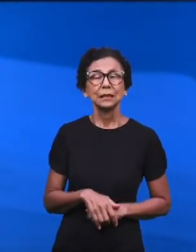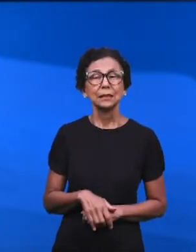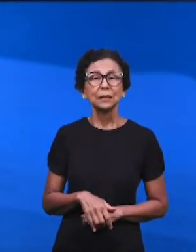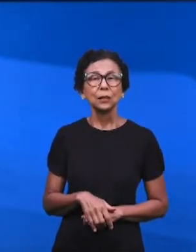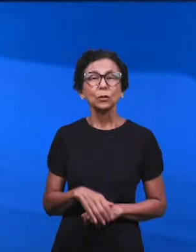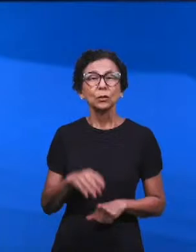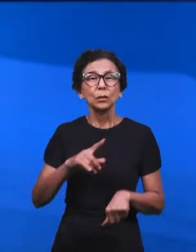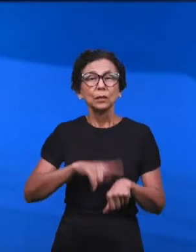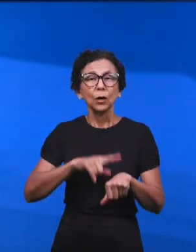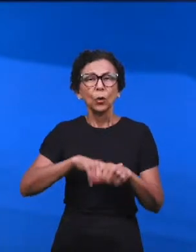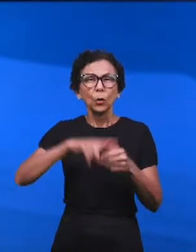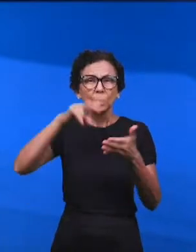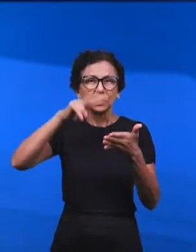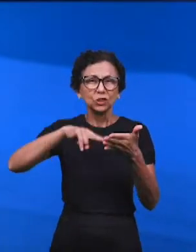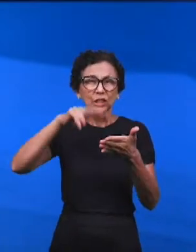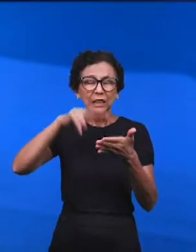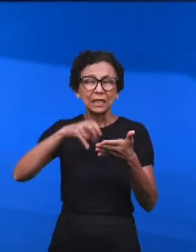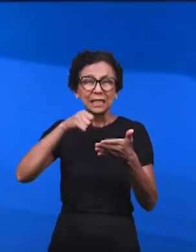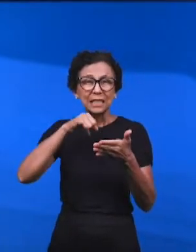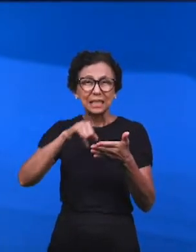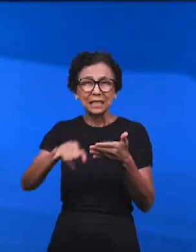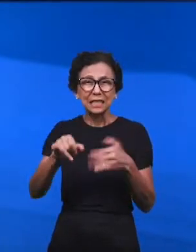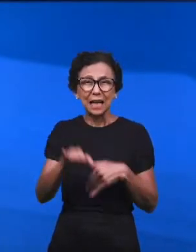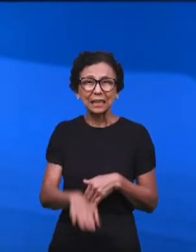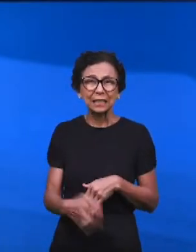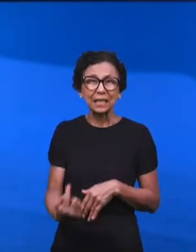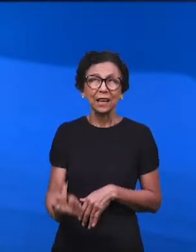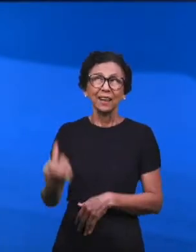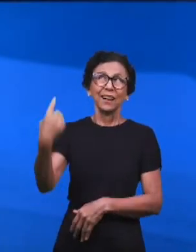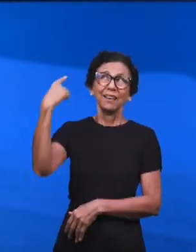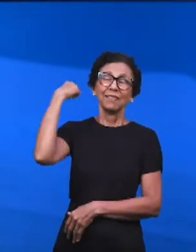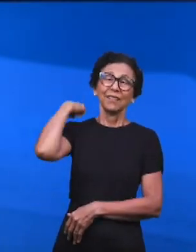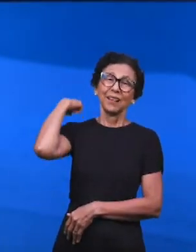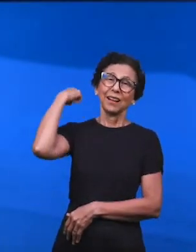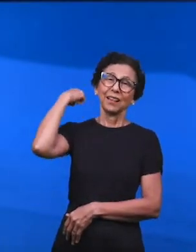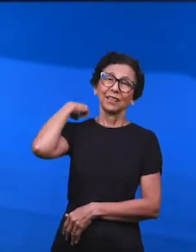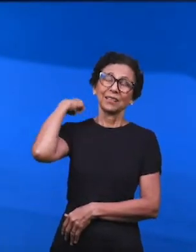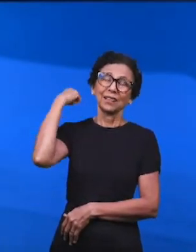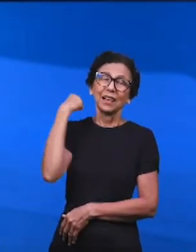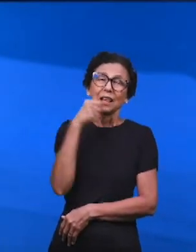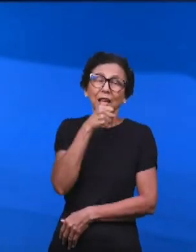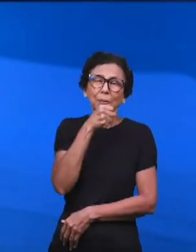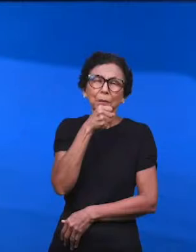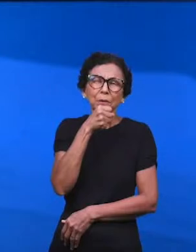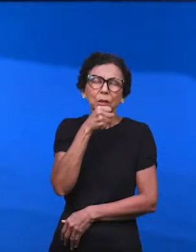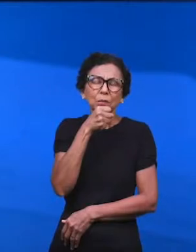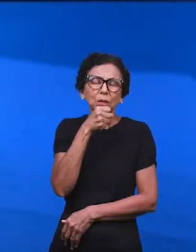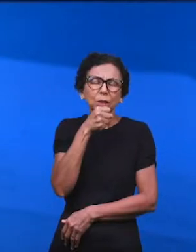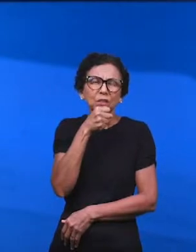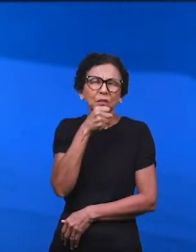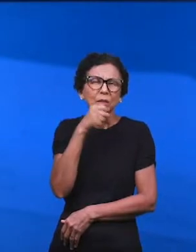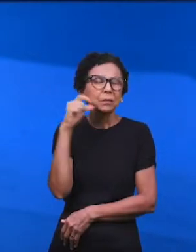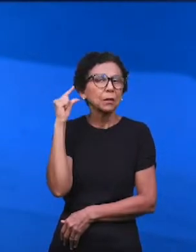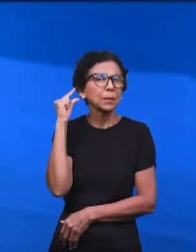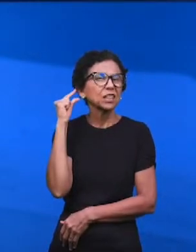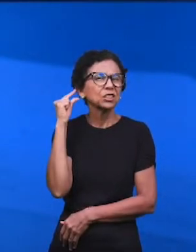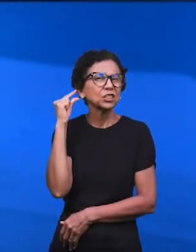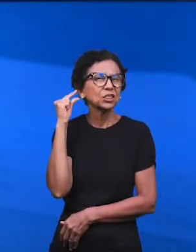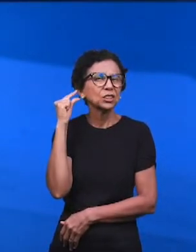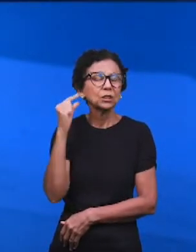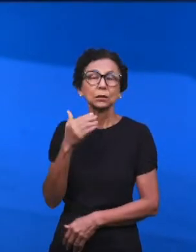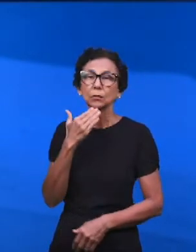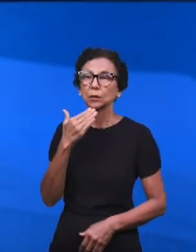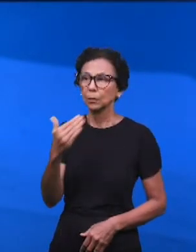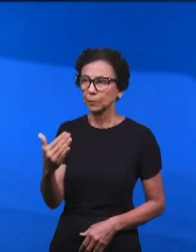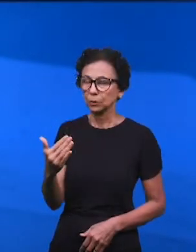que for ler o texto bíblico, se ela estiver muito lá atrás, a voz dela não chega até ao microfone. Então, os irmãos podem